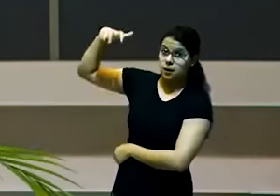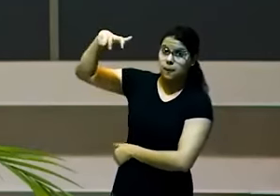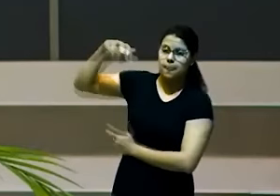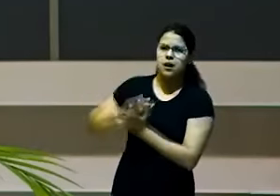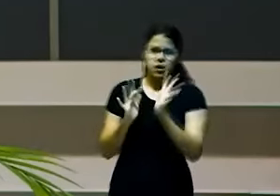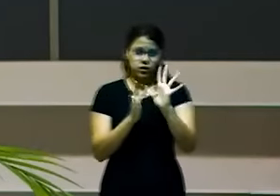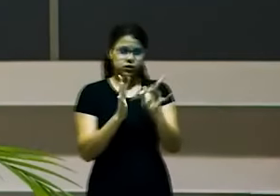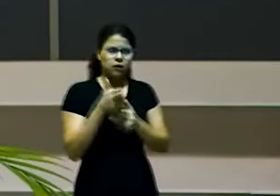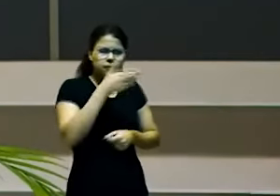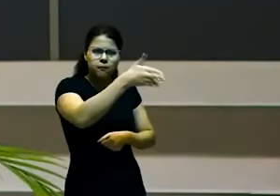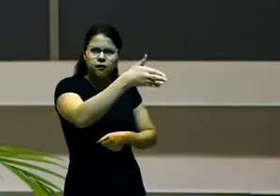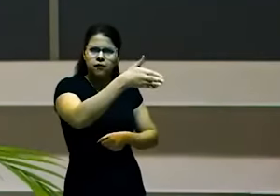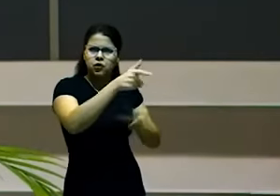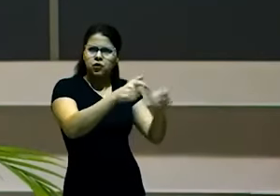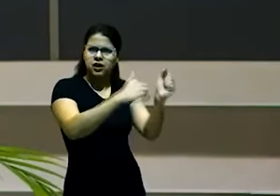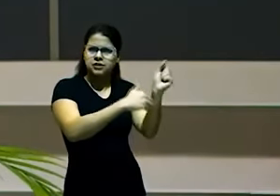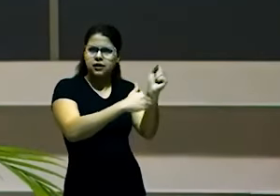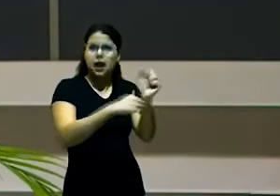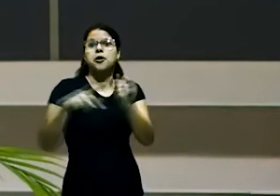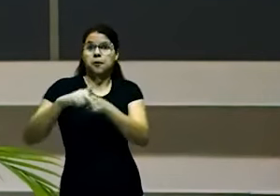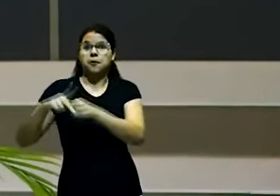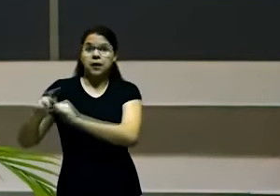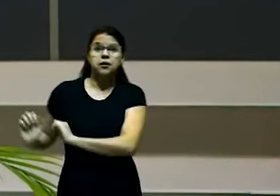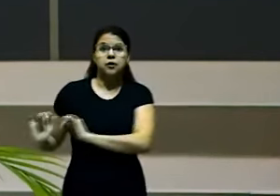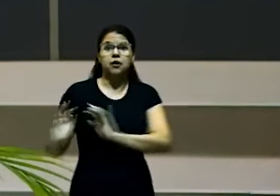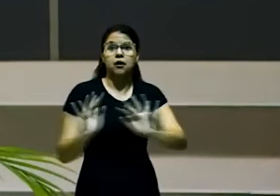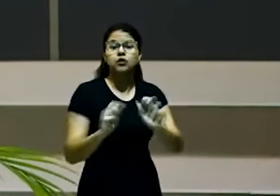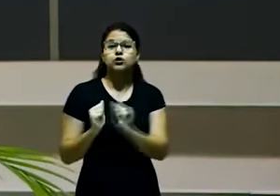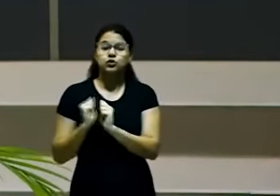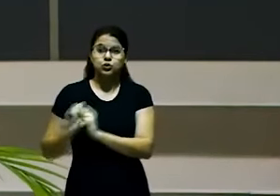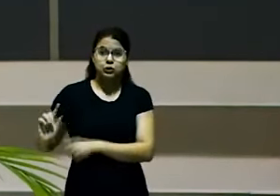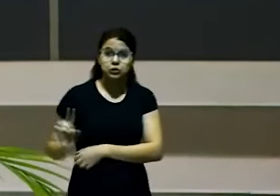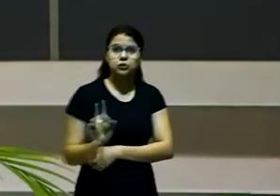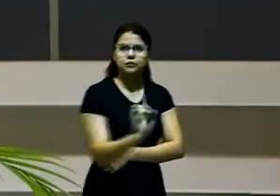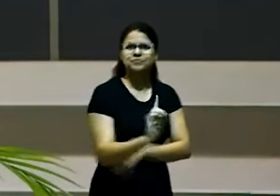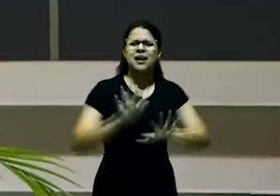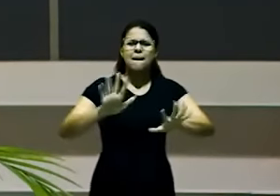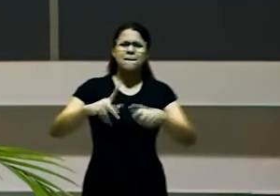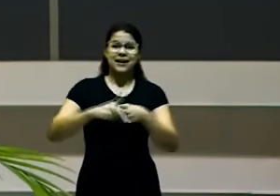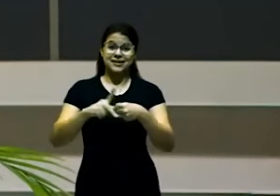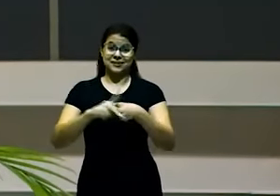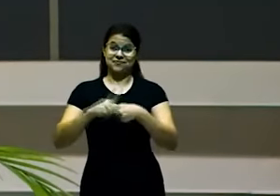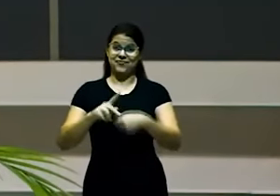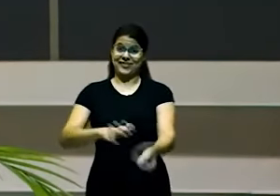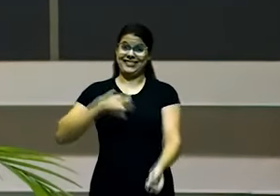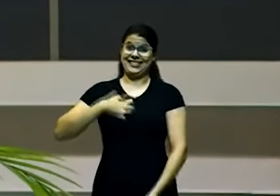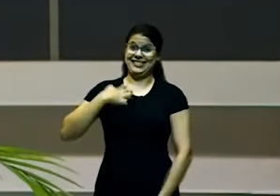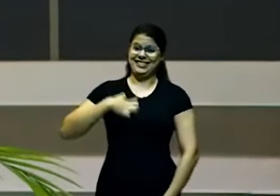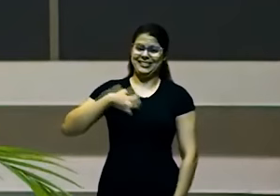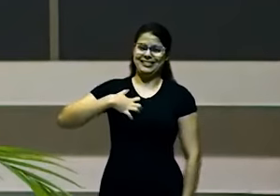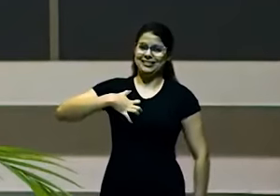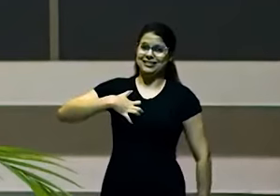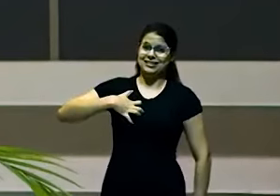Pedro Tiago e João só que Pedro ele sempre foi o bocudo da turma aquele que